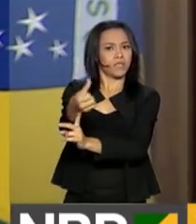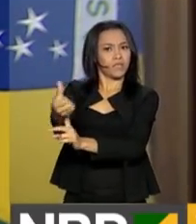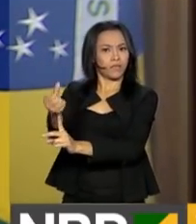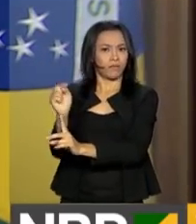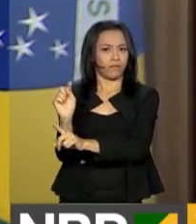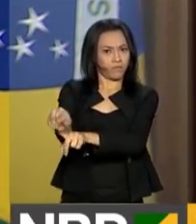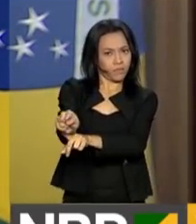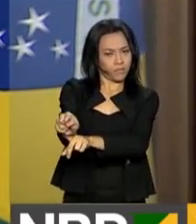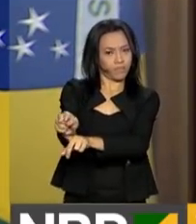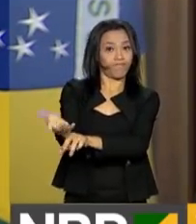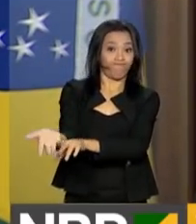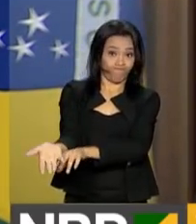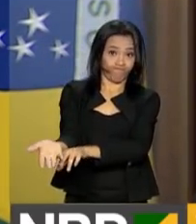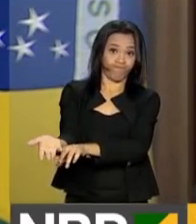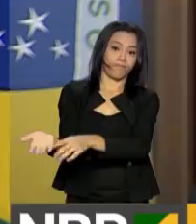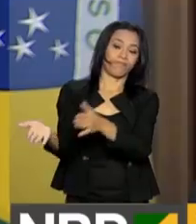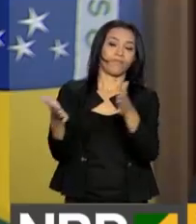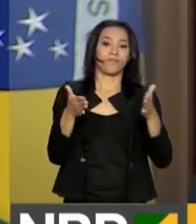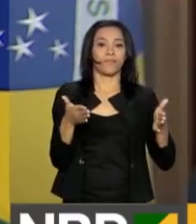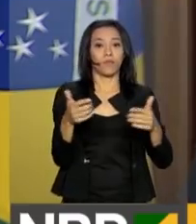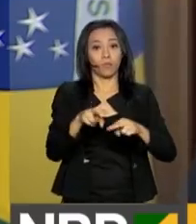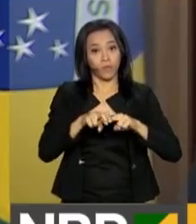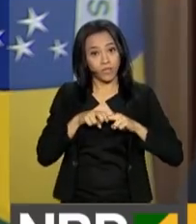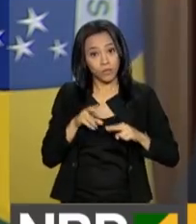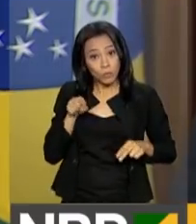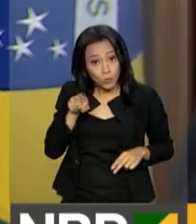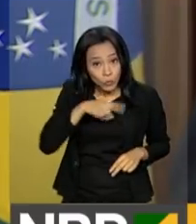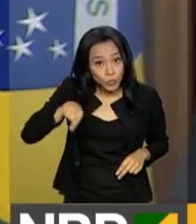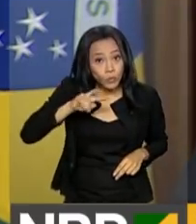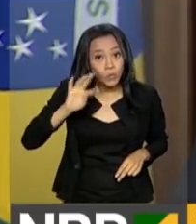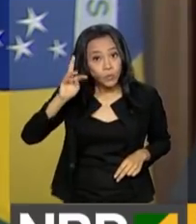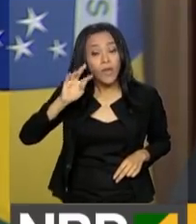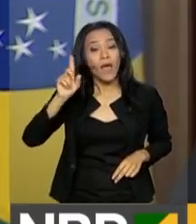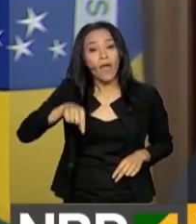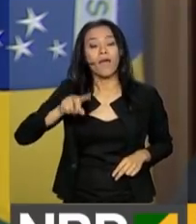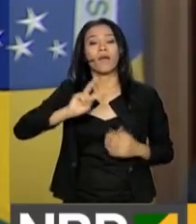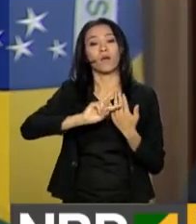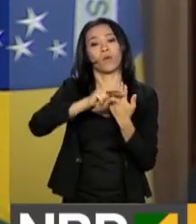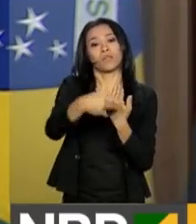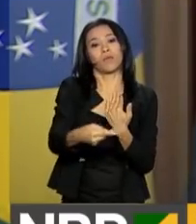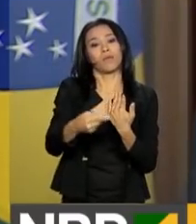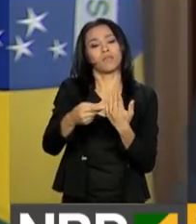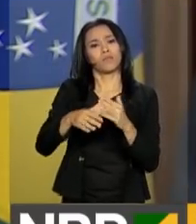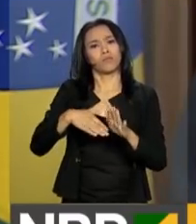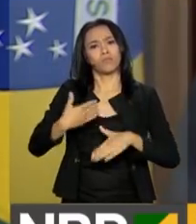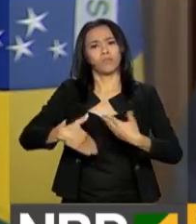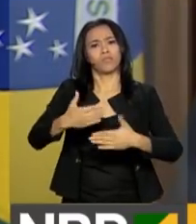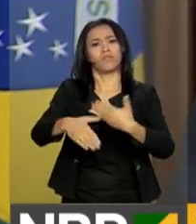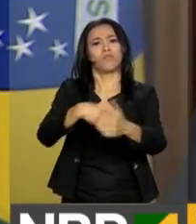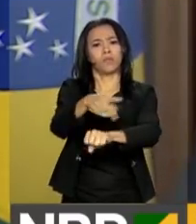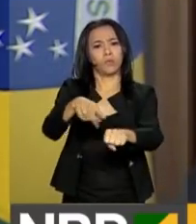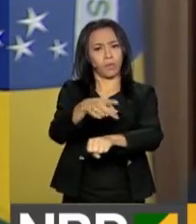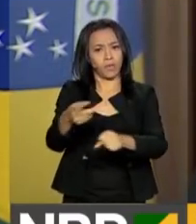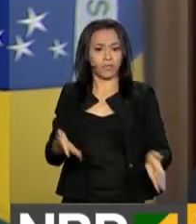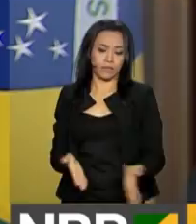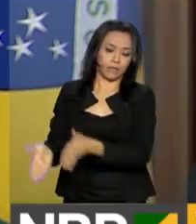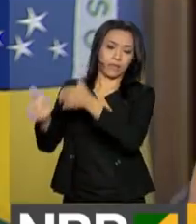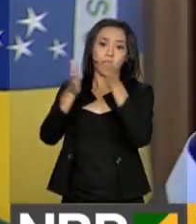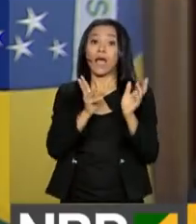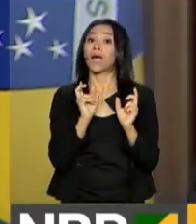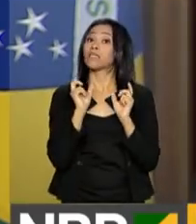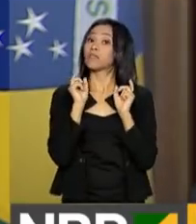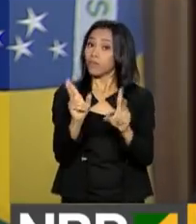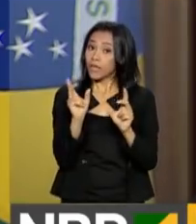mil não é portanto isso tudo é fruto do crescimento do nosso país as exportações